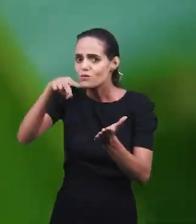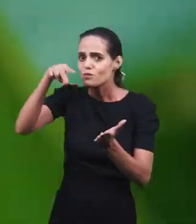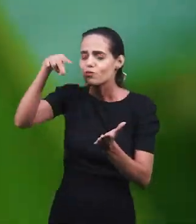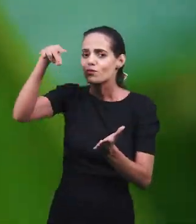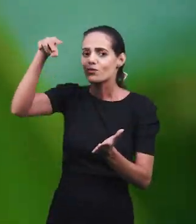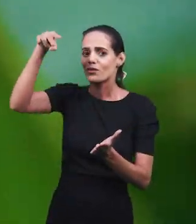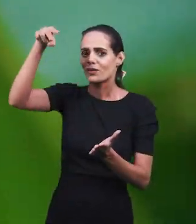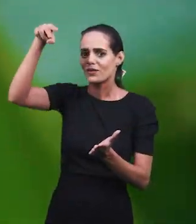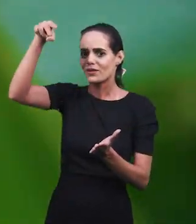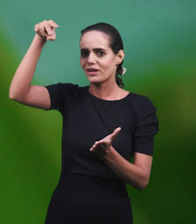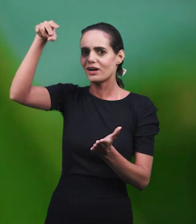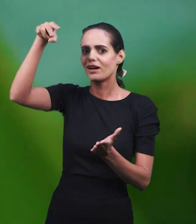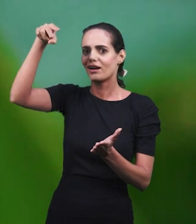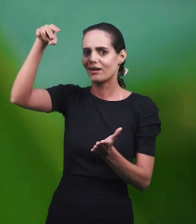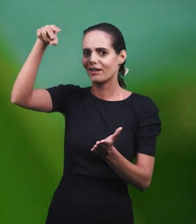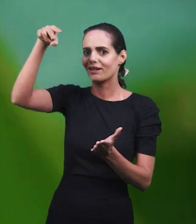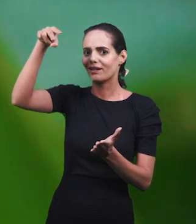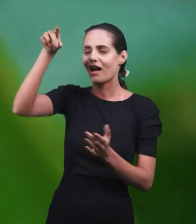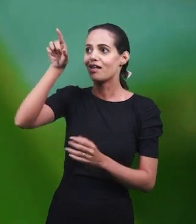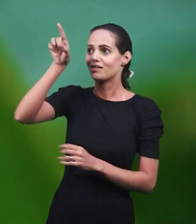meu